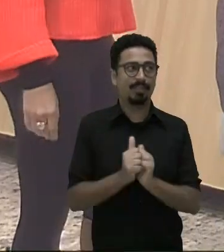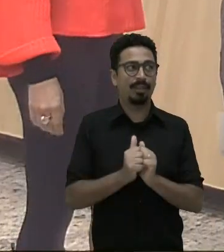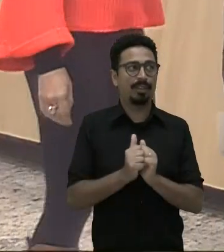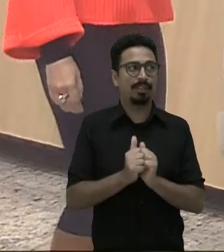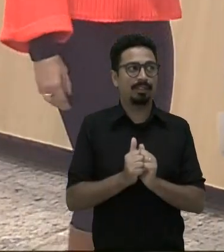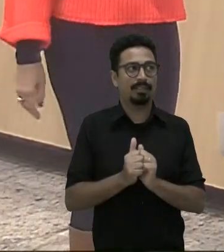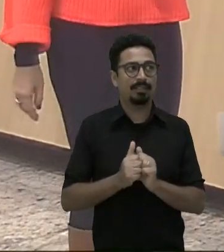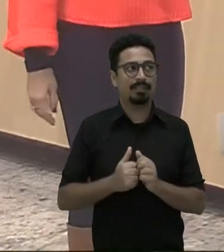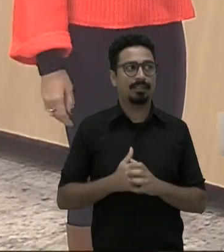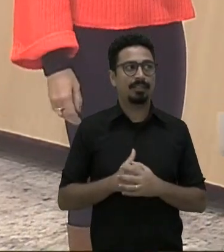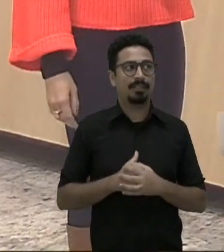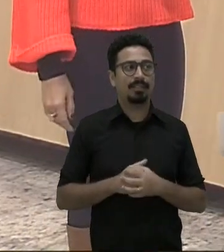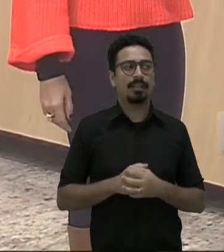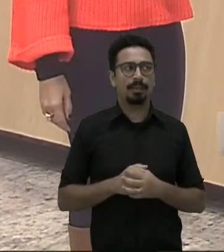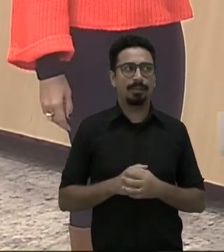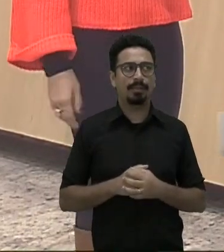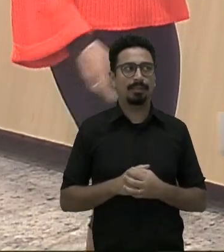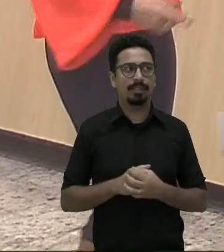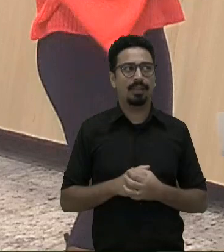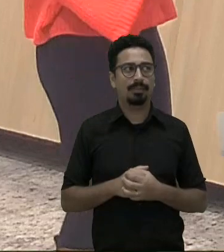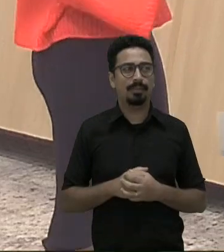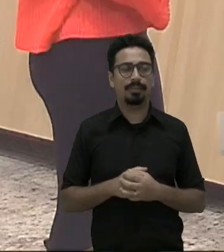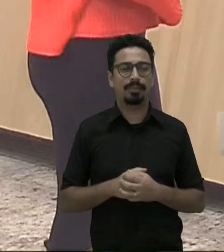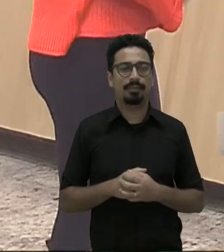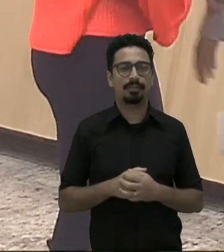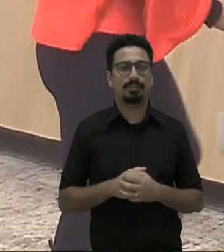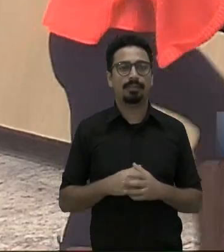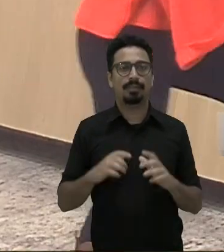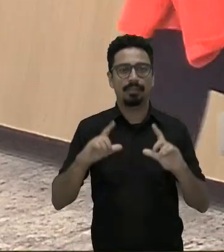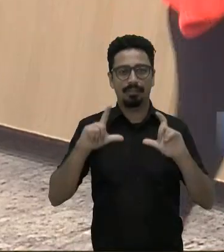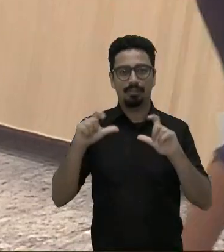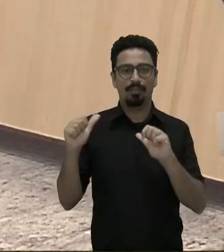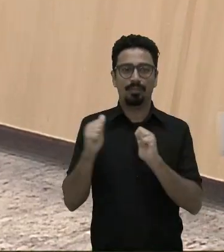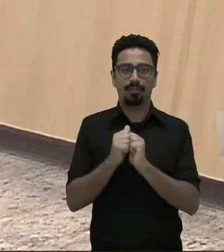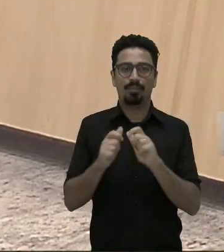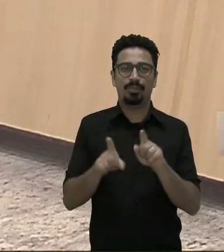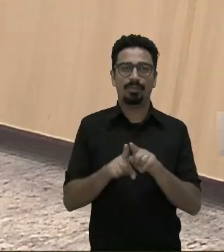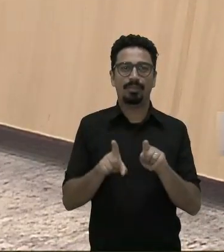os amigos para fazer essa foto com ela.